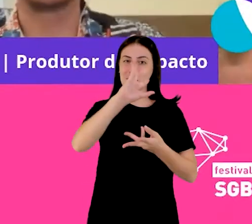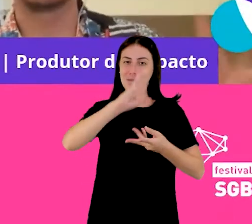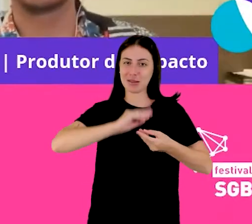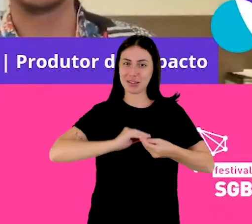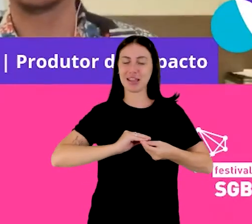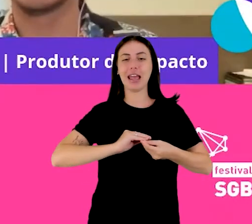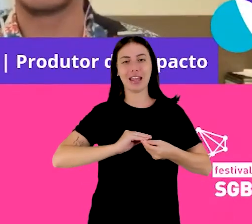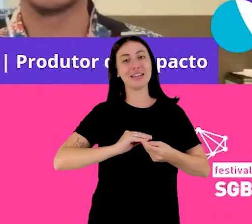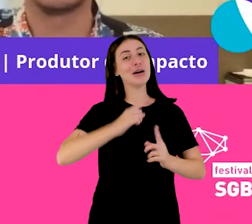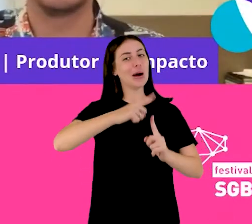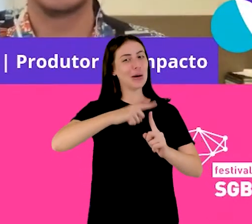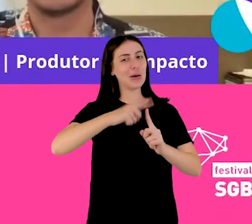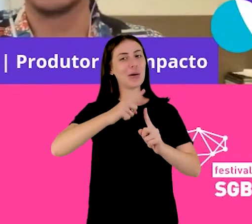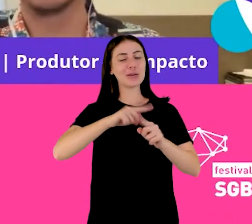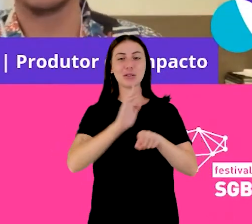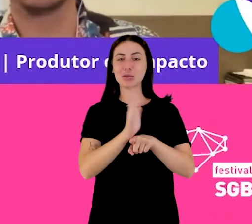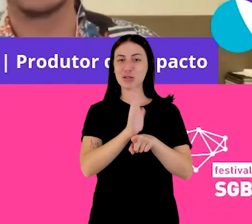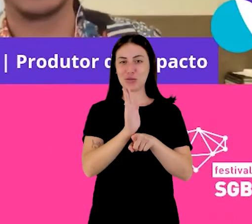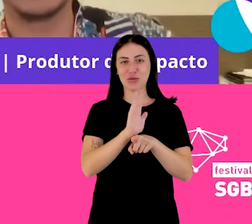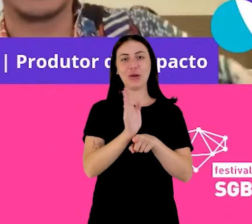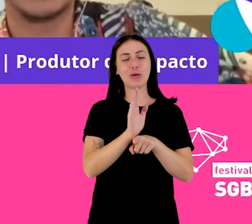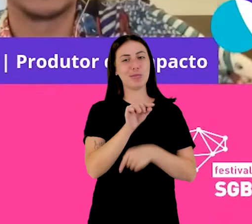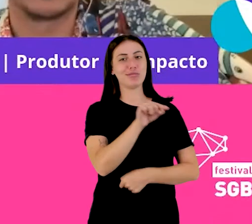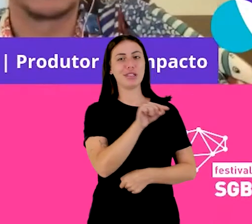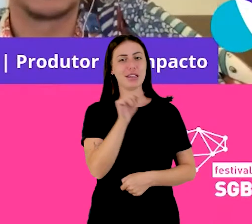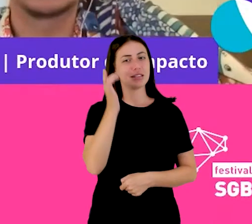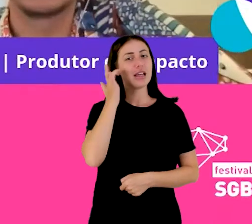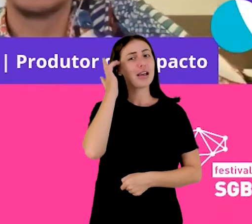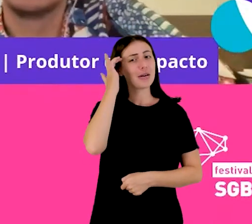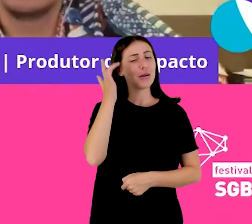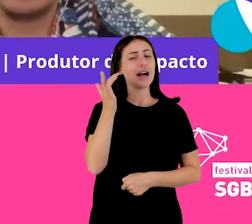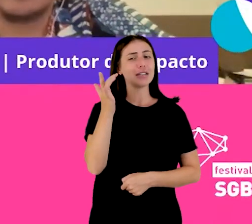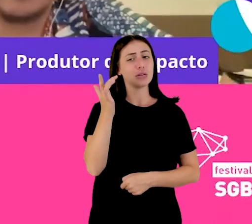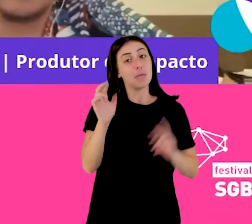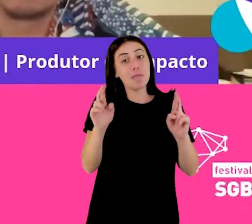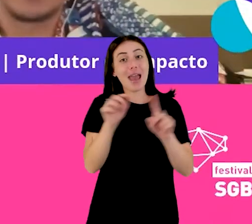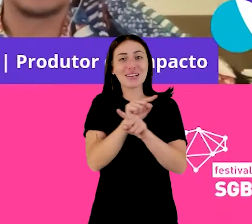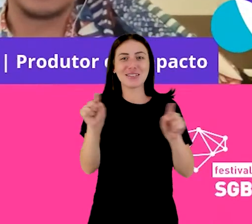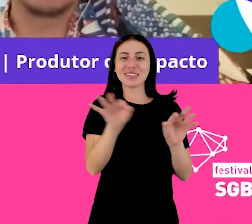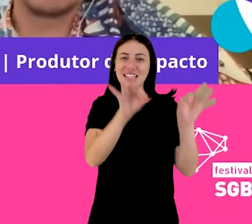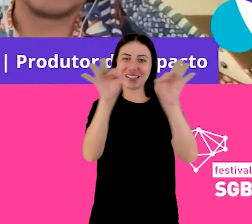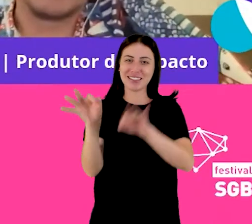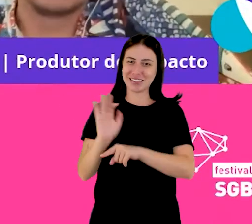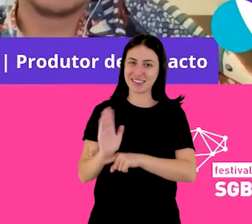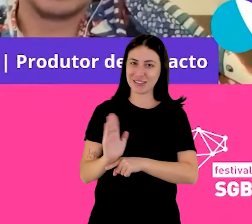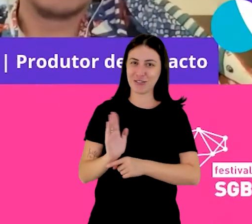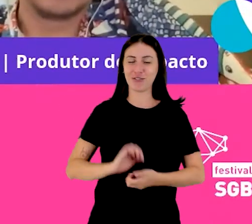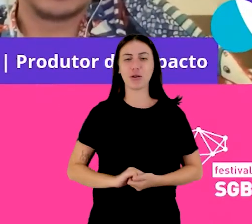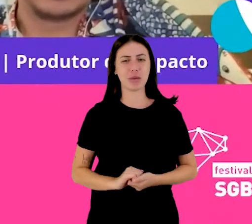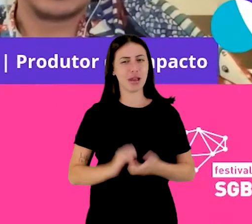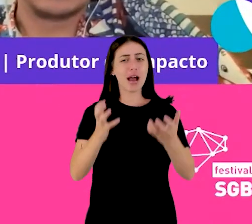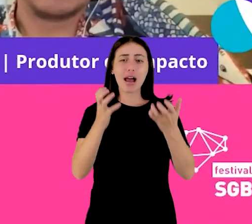Espero que vocês possam ter visto já ou que ainda assistam nos próximos dias. Acho que é legal contar como começou,